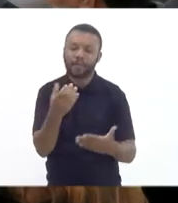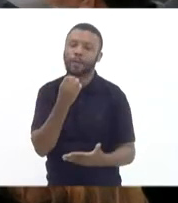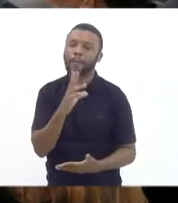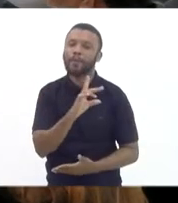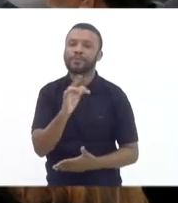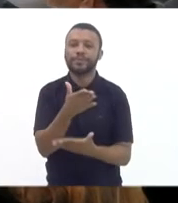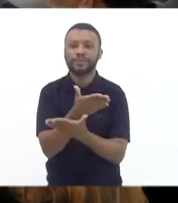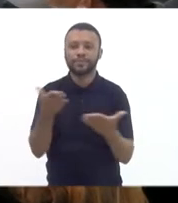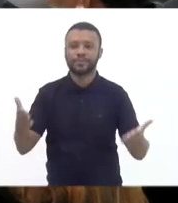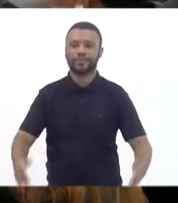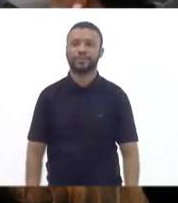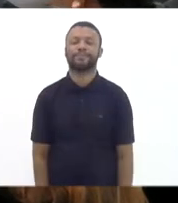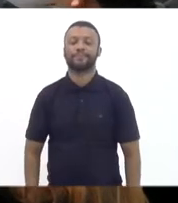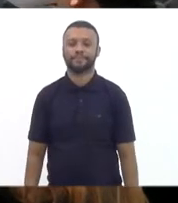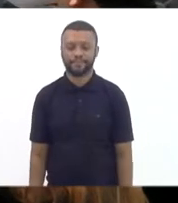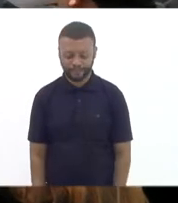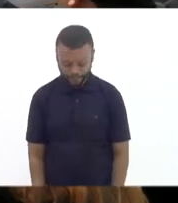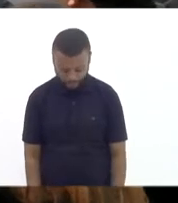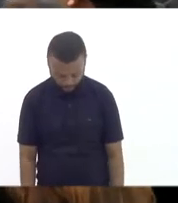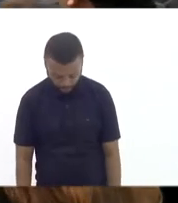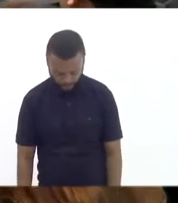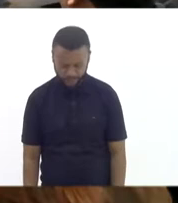todos. Obrigado, dona Maria.